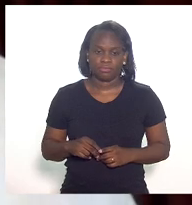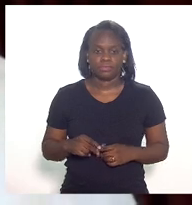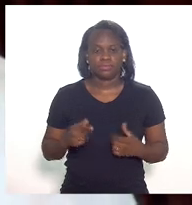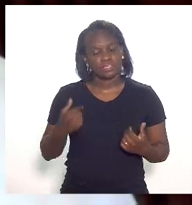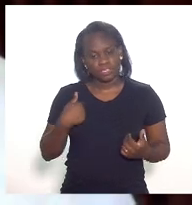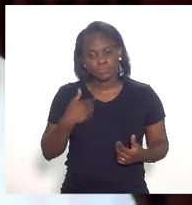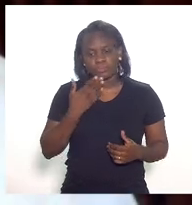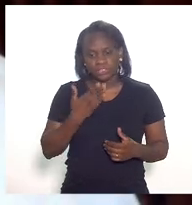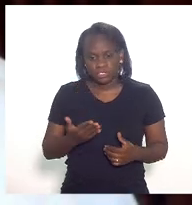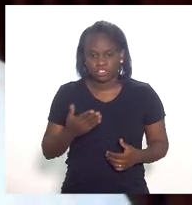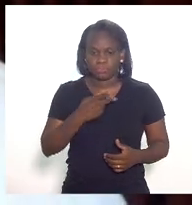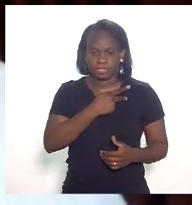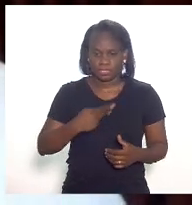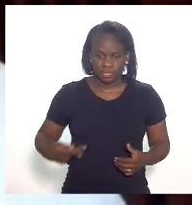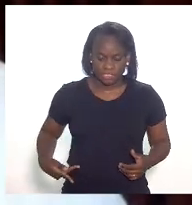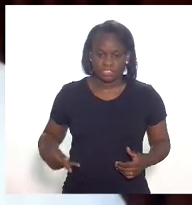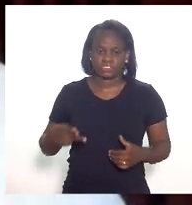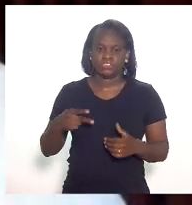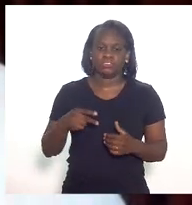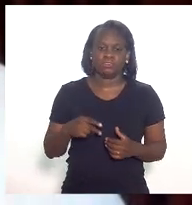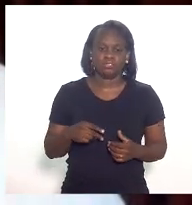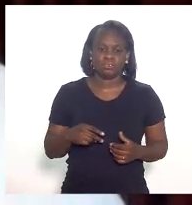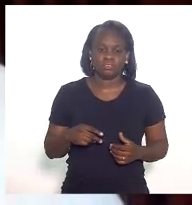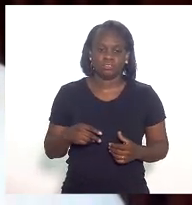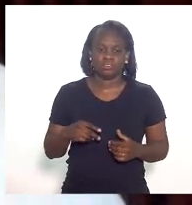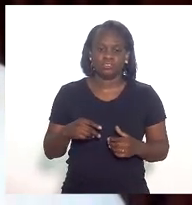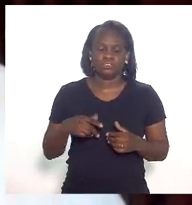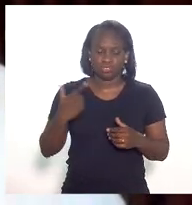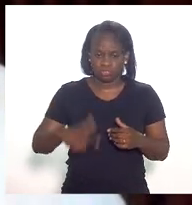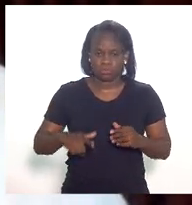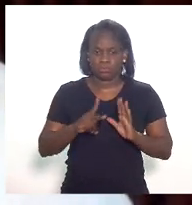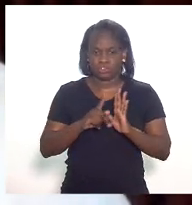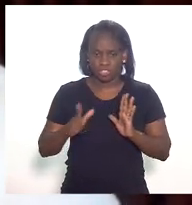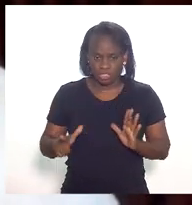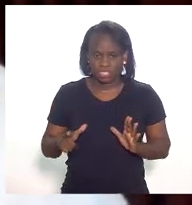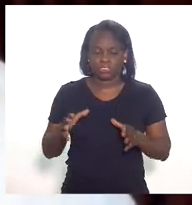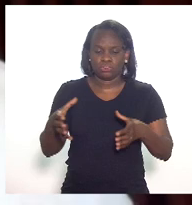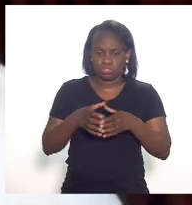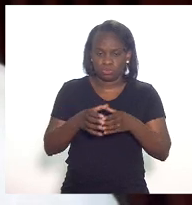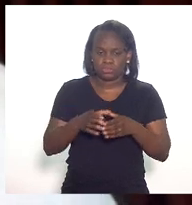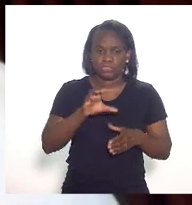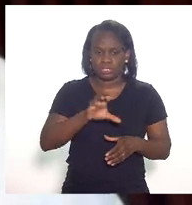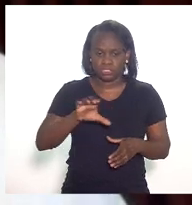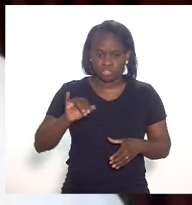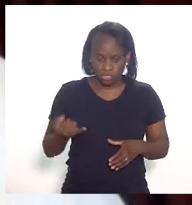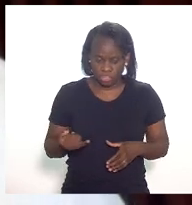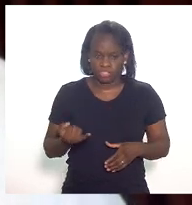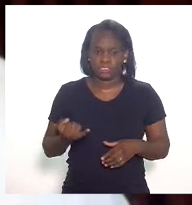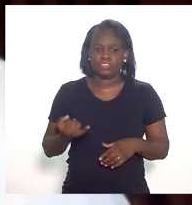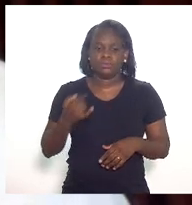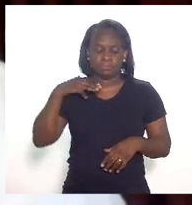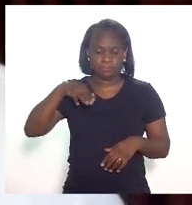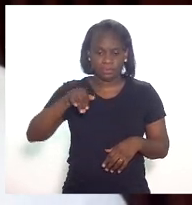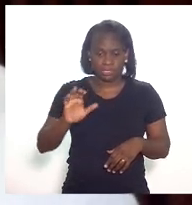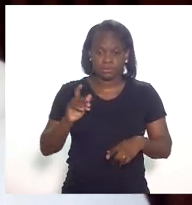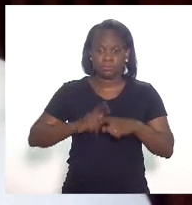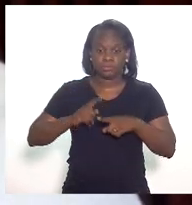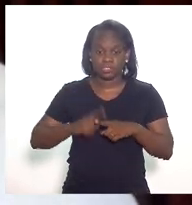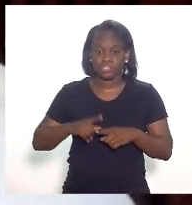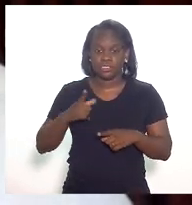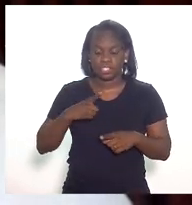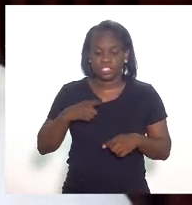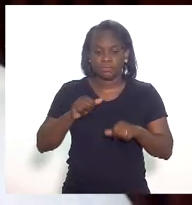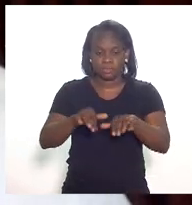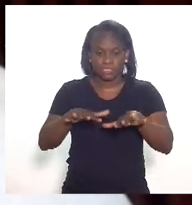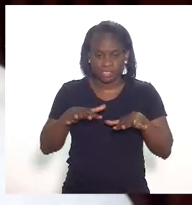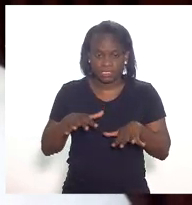eu solicitei ao presidente a remissão do projeto para a CCJ, deputado Mink, porque há uma sugestão em plenário